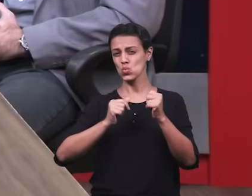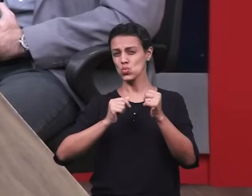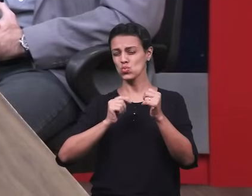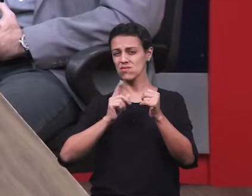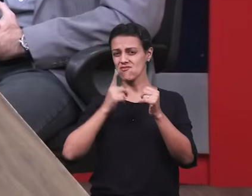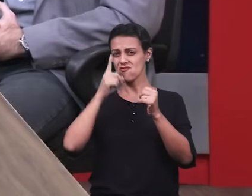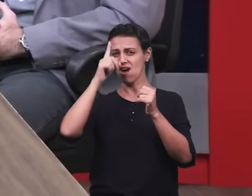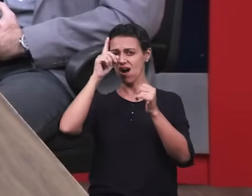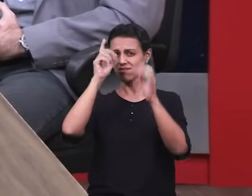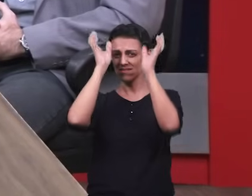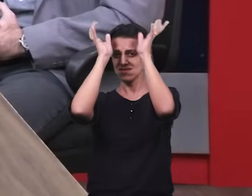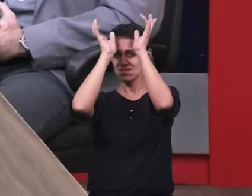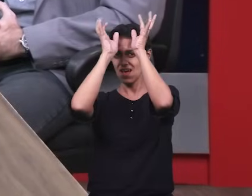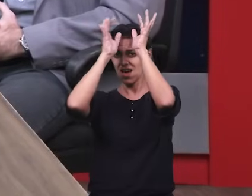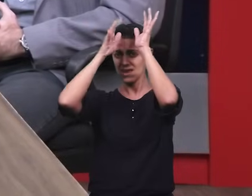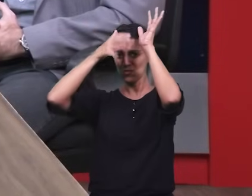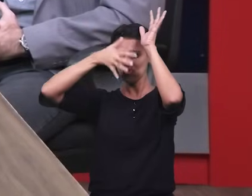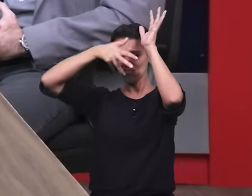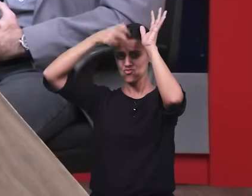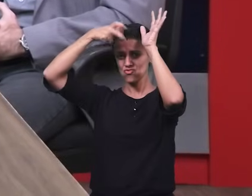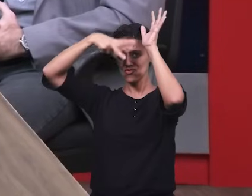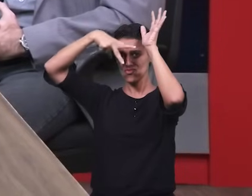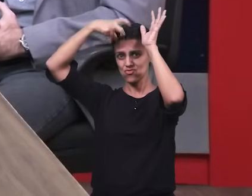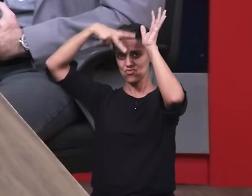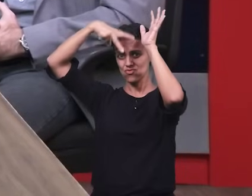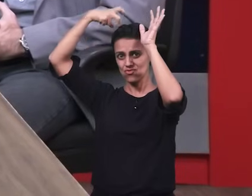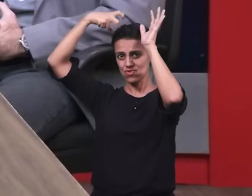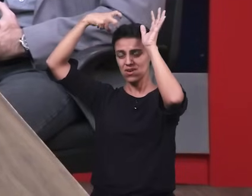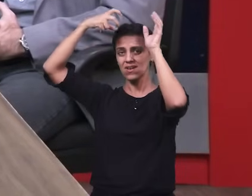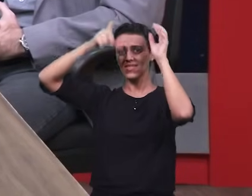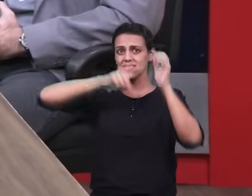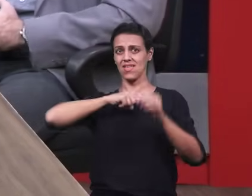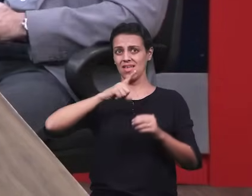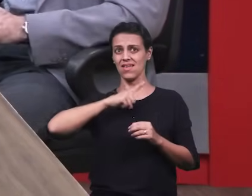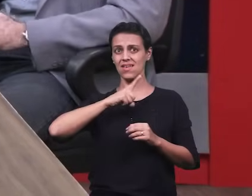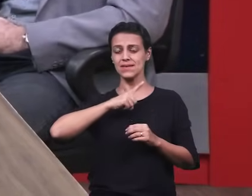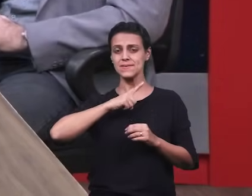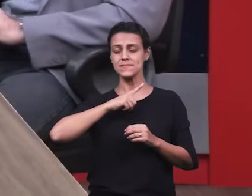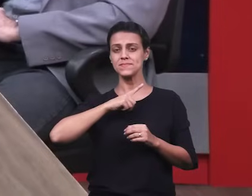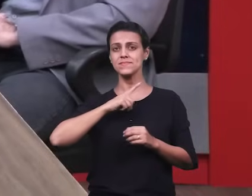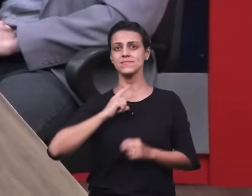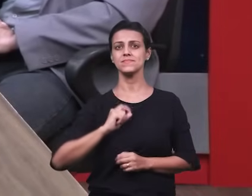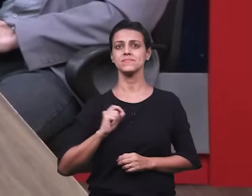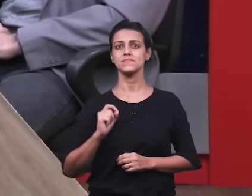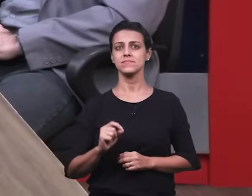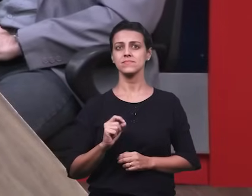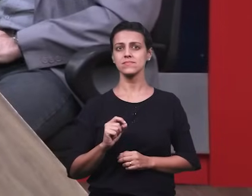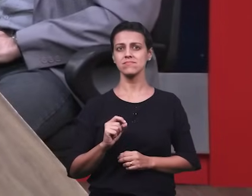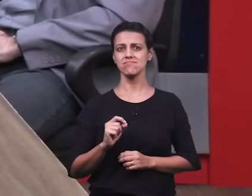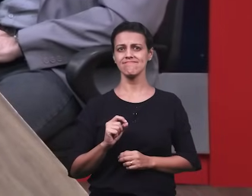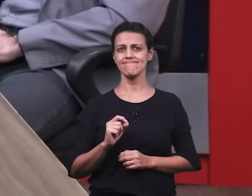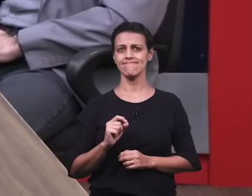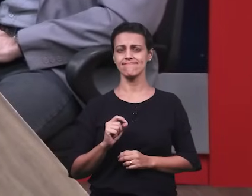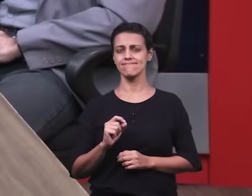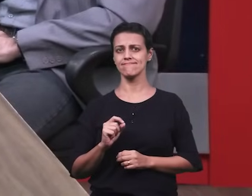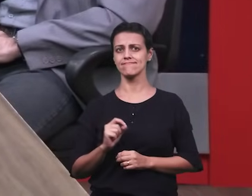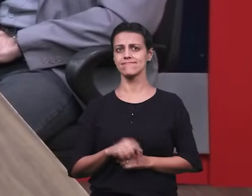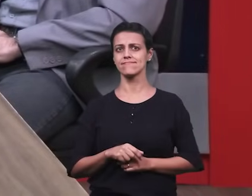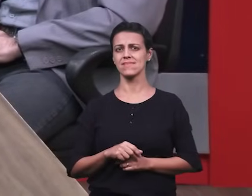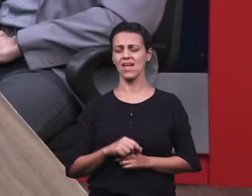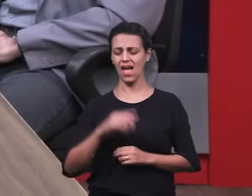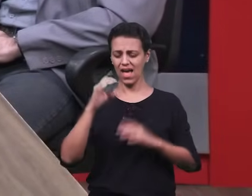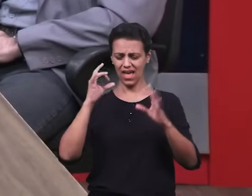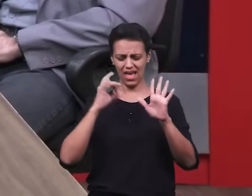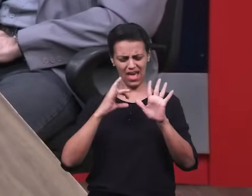vai ser captada e aquelas células que são específicas para cada órgão de sentido